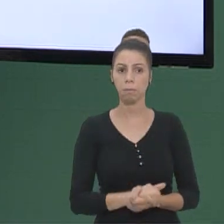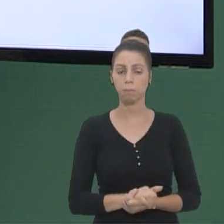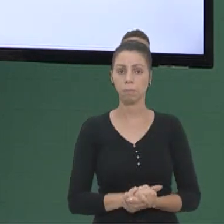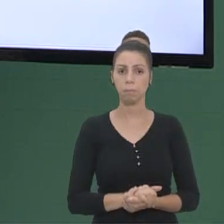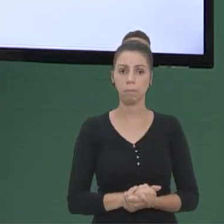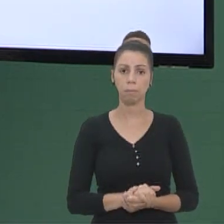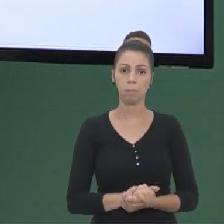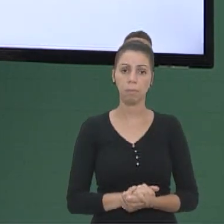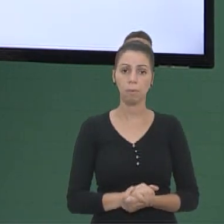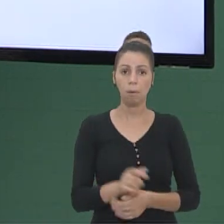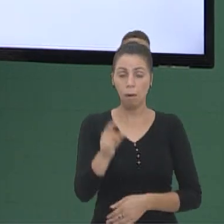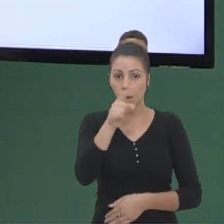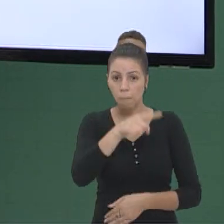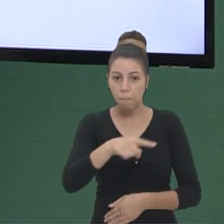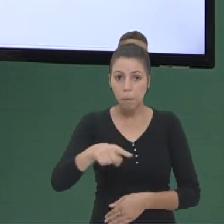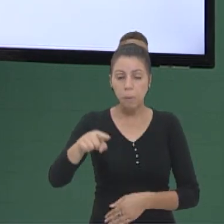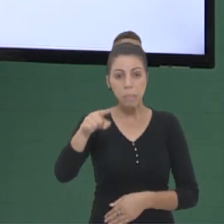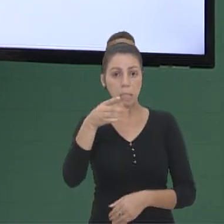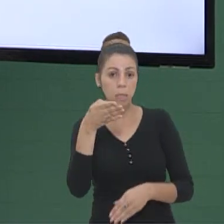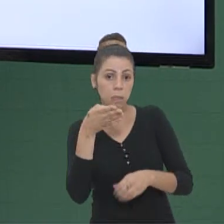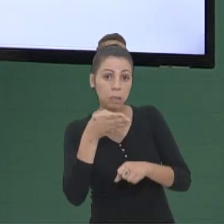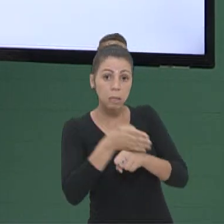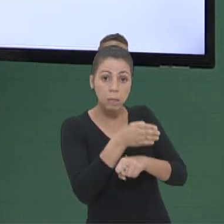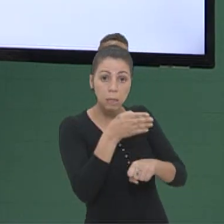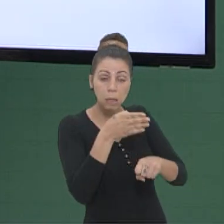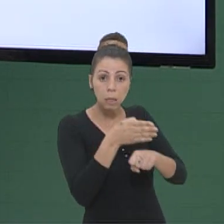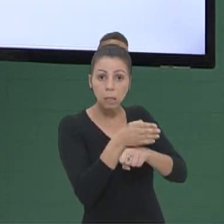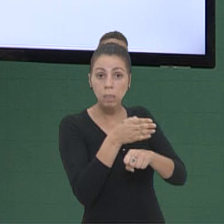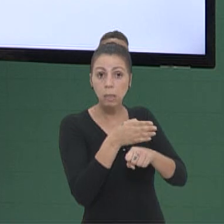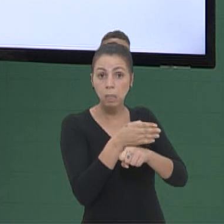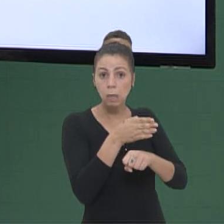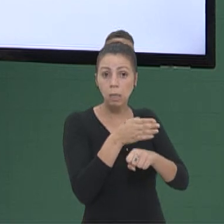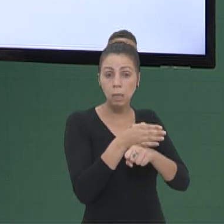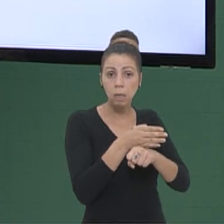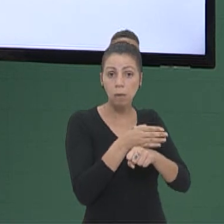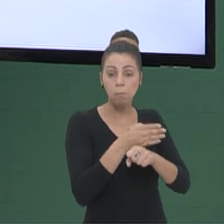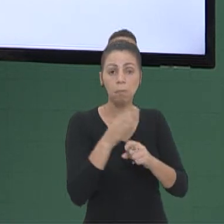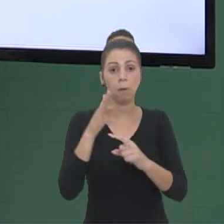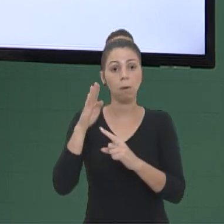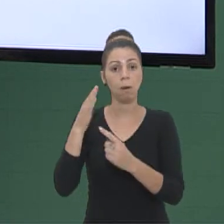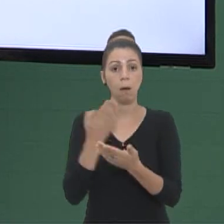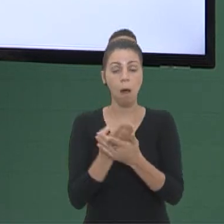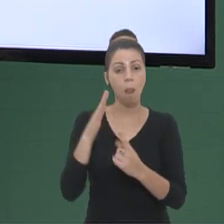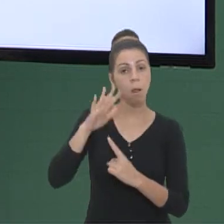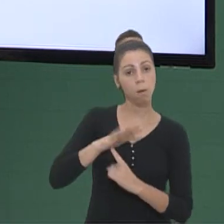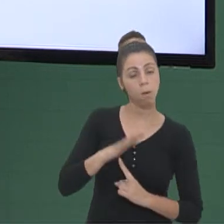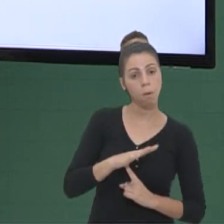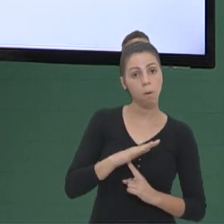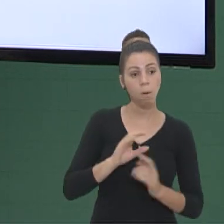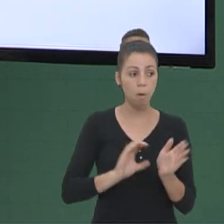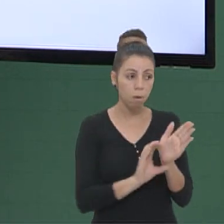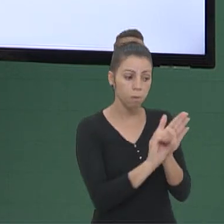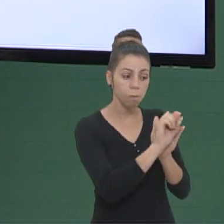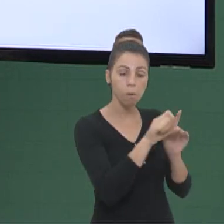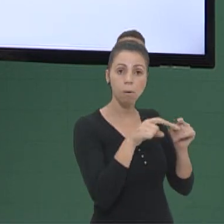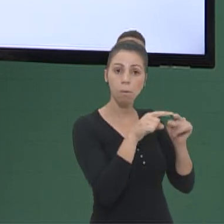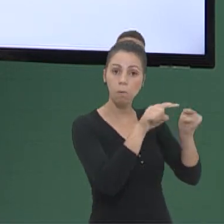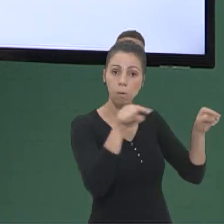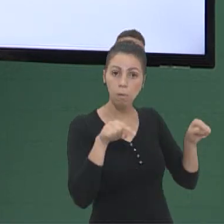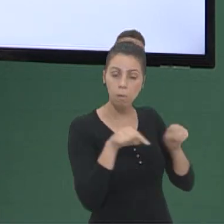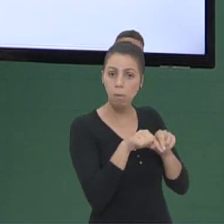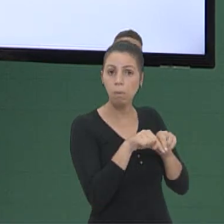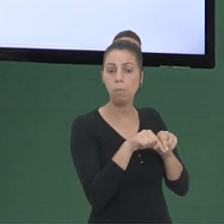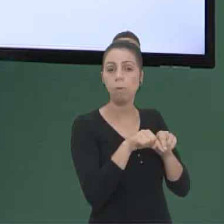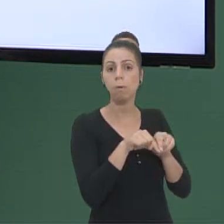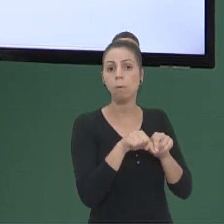Vocês devem acessar as plataformas digitais Aula Paraná, Google Classroom, ok?